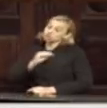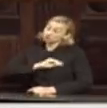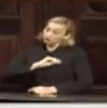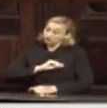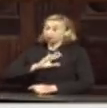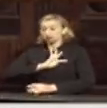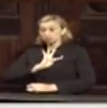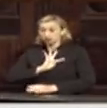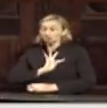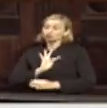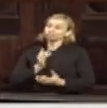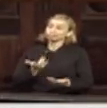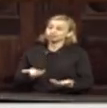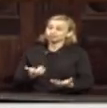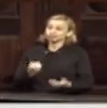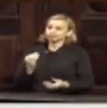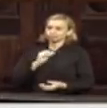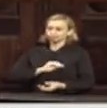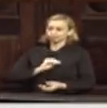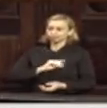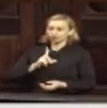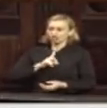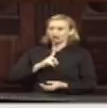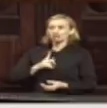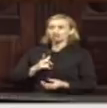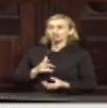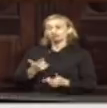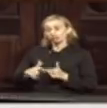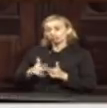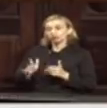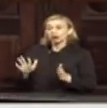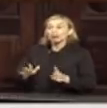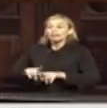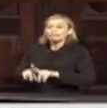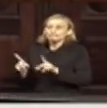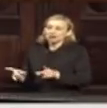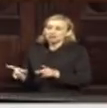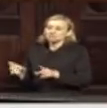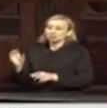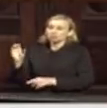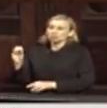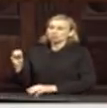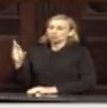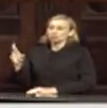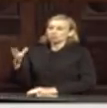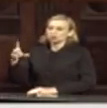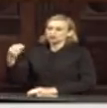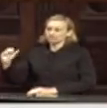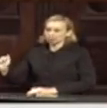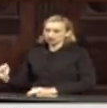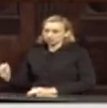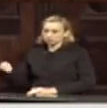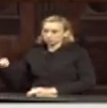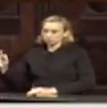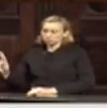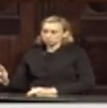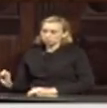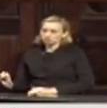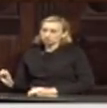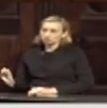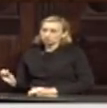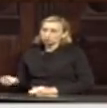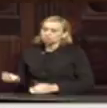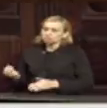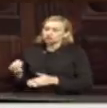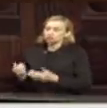ganha menos no Brasil inteiro. Mas o orçamento da segurança não é o problema que a gente tem. Tem aqui números,